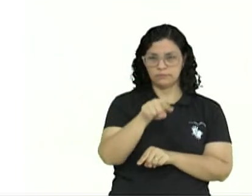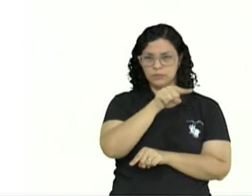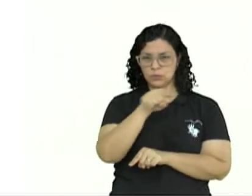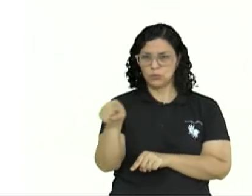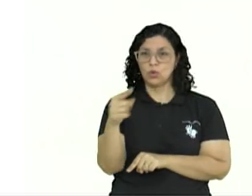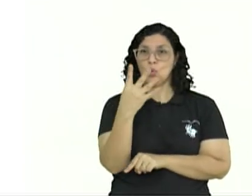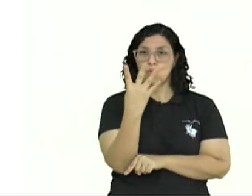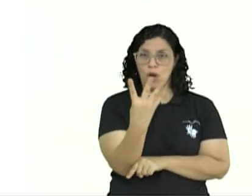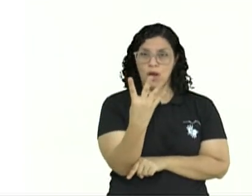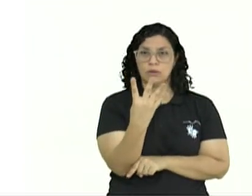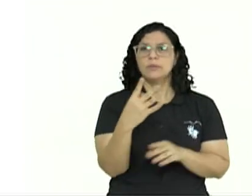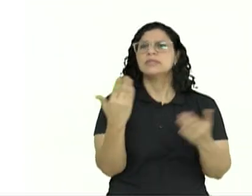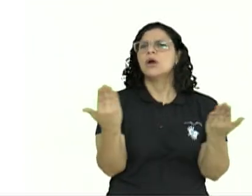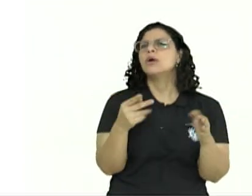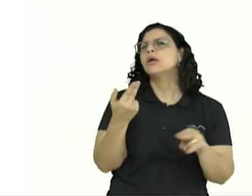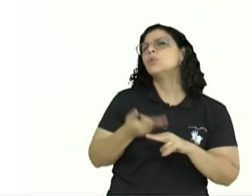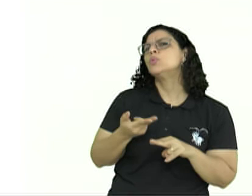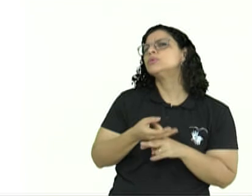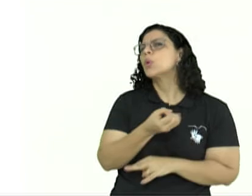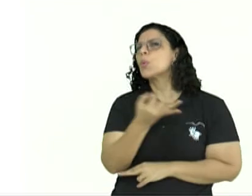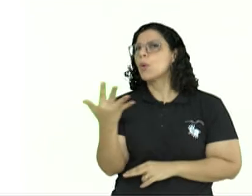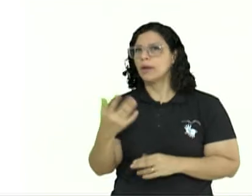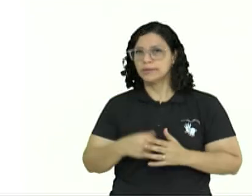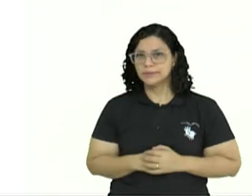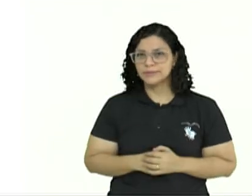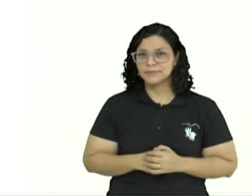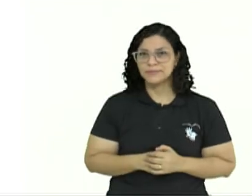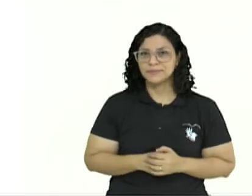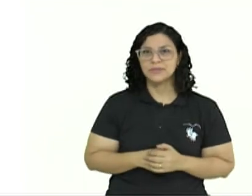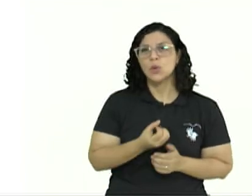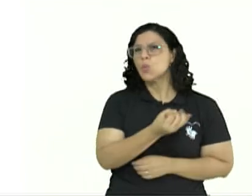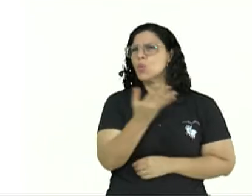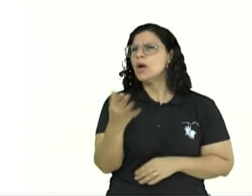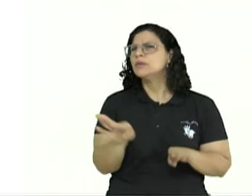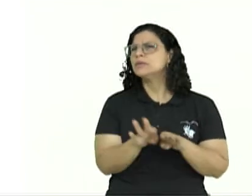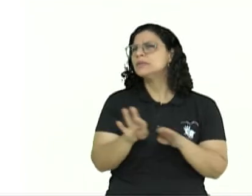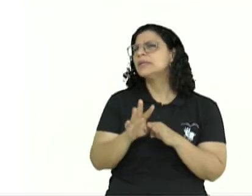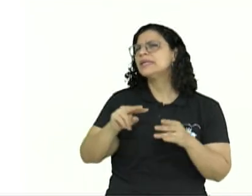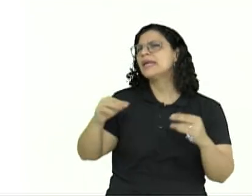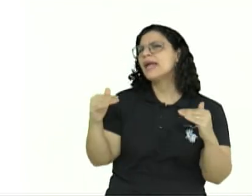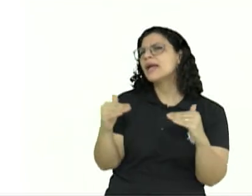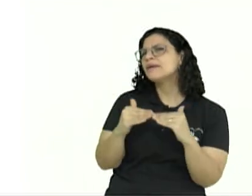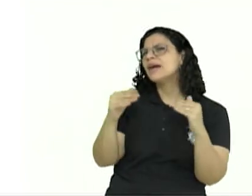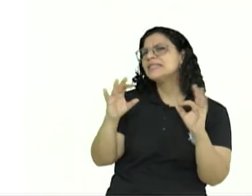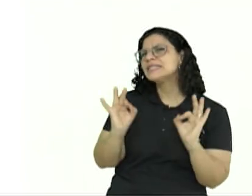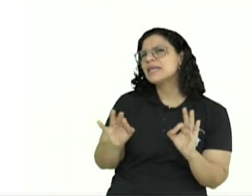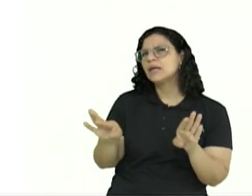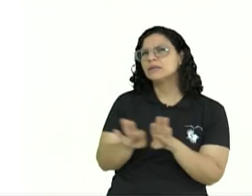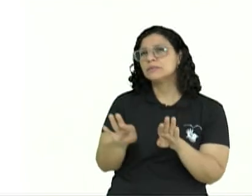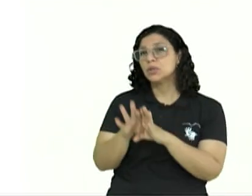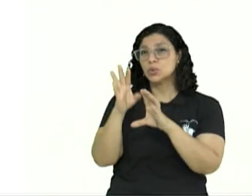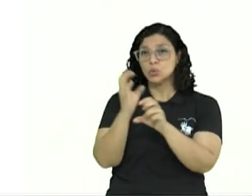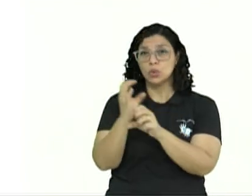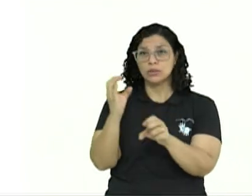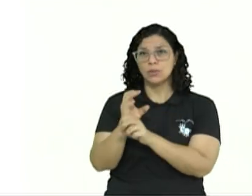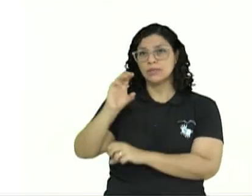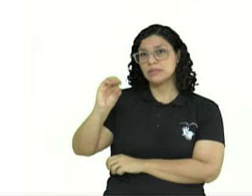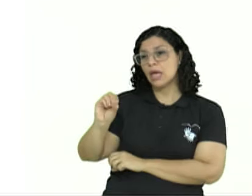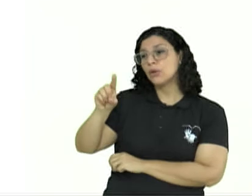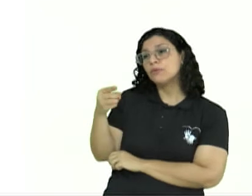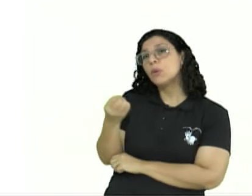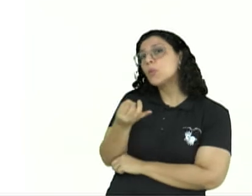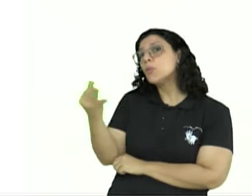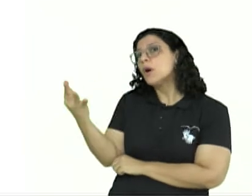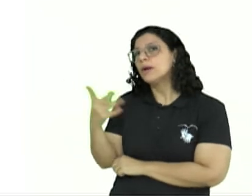4 partes. Só que agora está sendo considerada quantas partes? E quanto será que equivale a essa fração